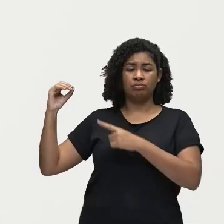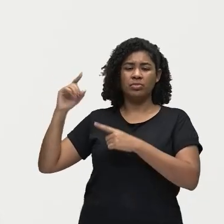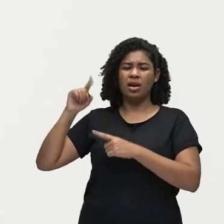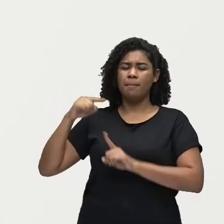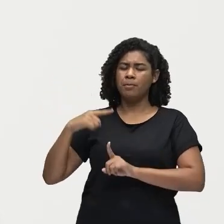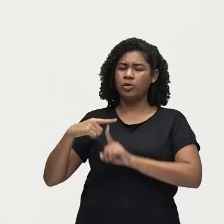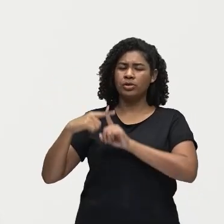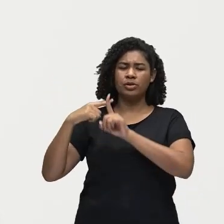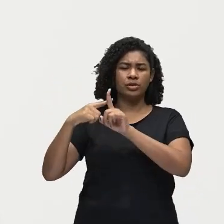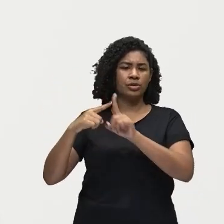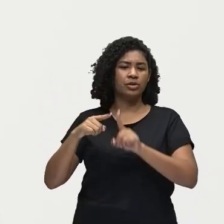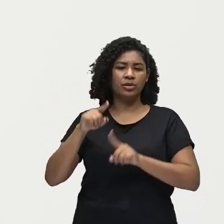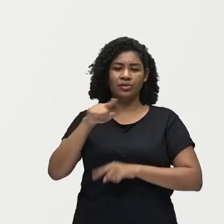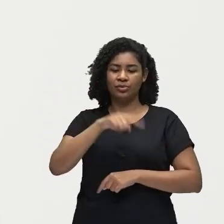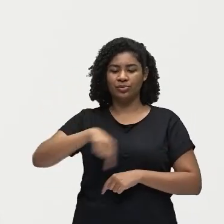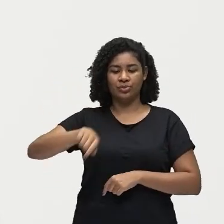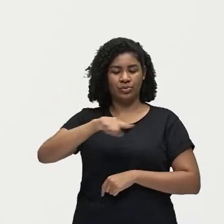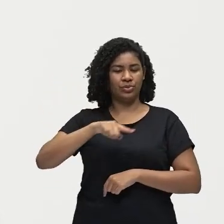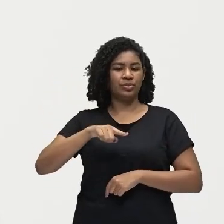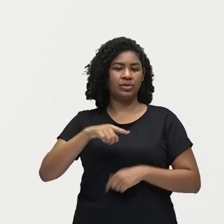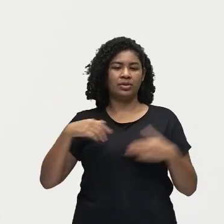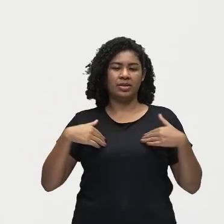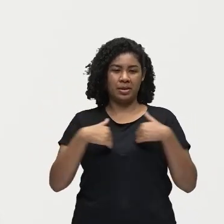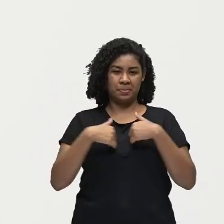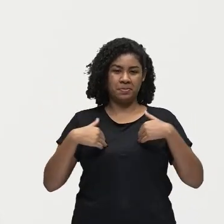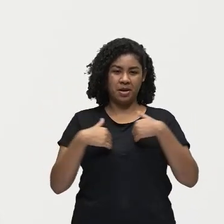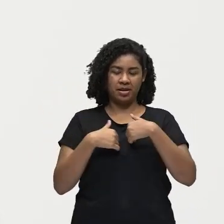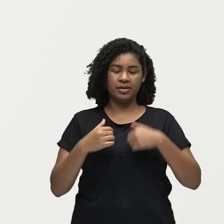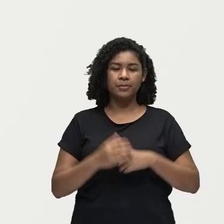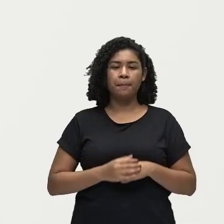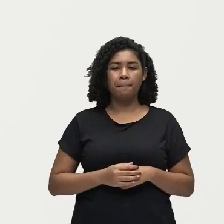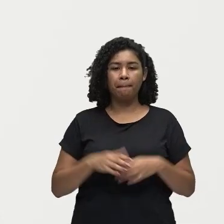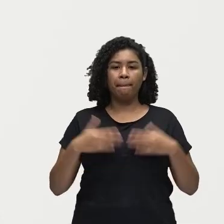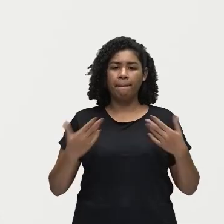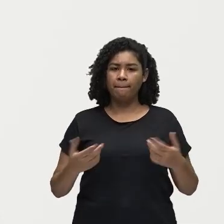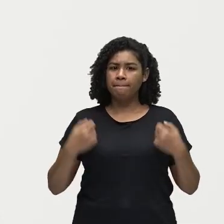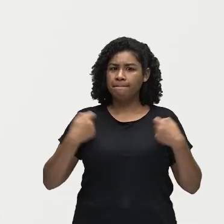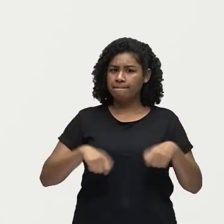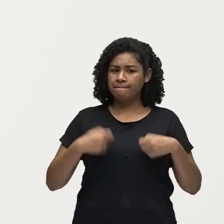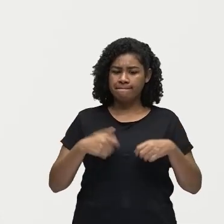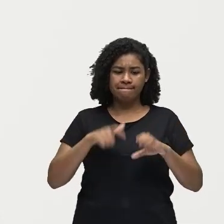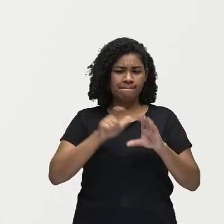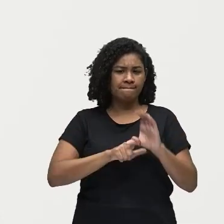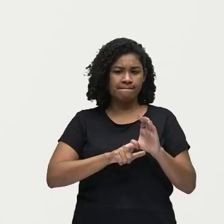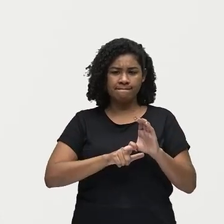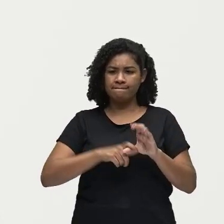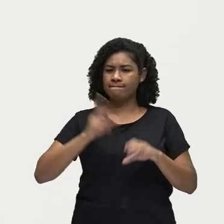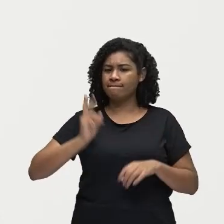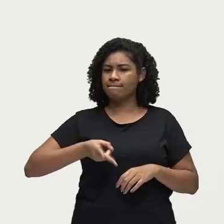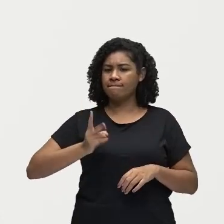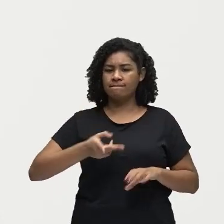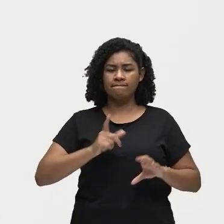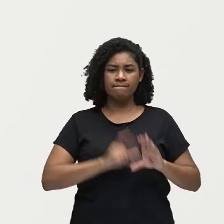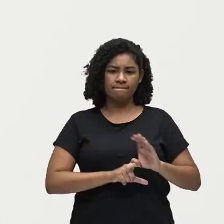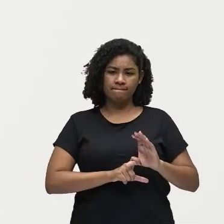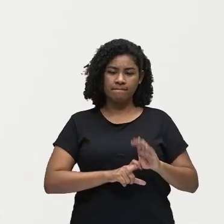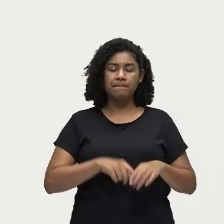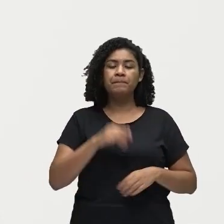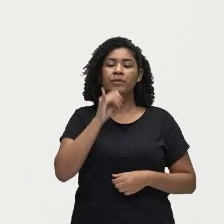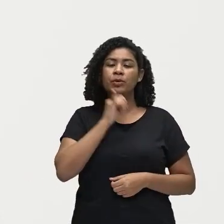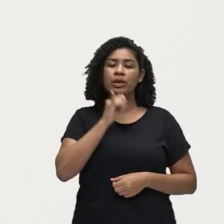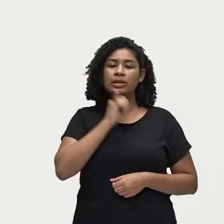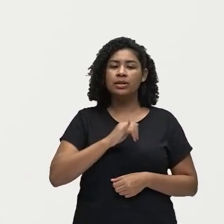animais envolvidos. E um não pode viver sem o outro. Um exemplo são